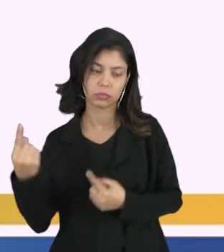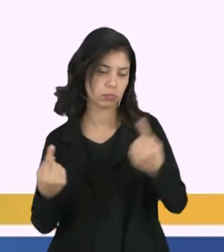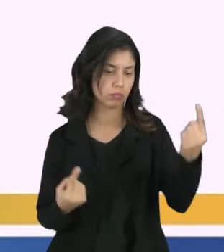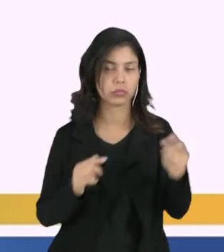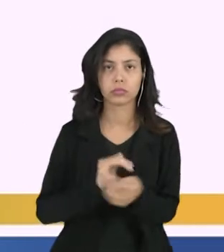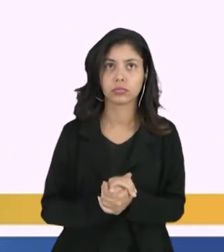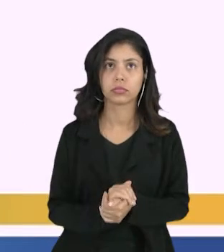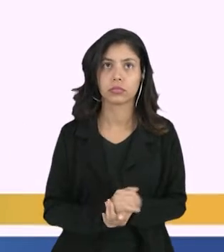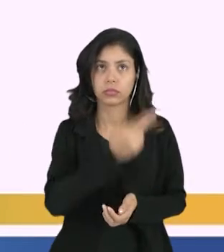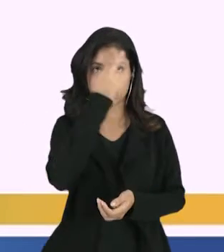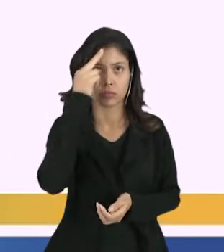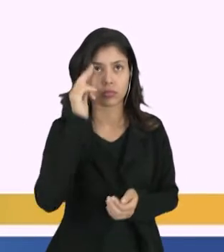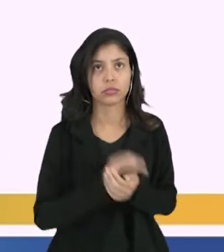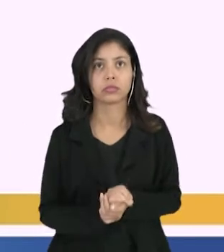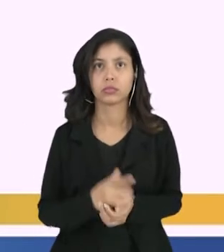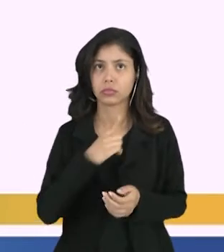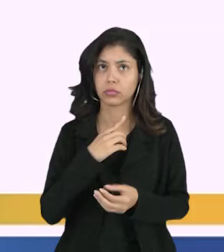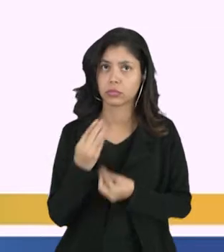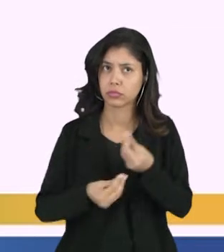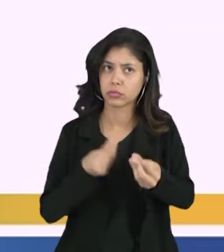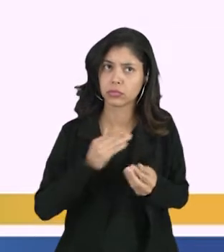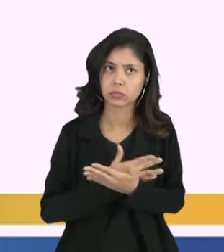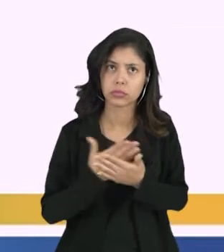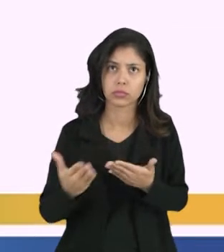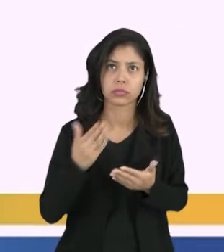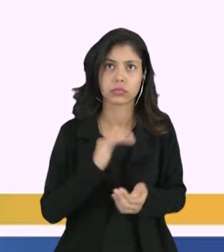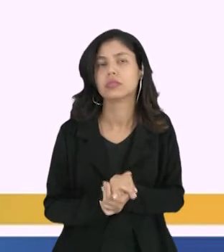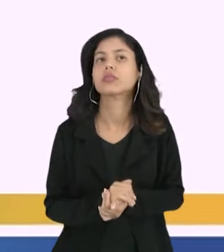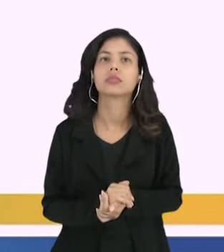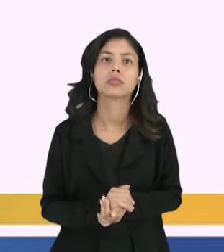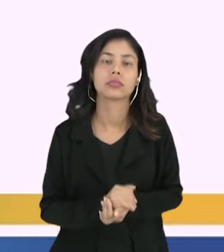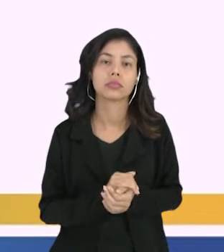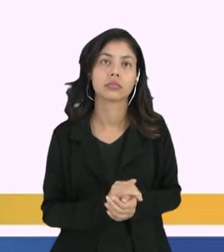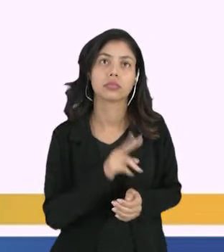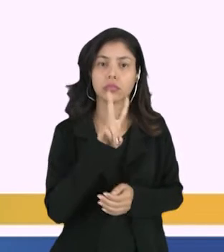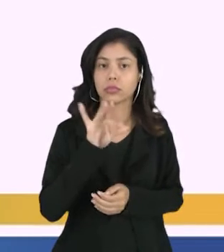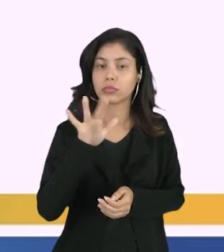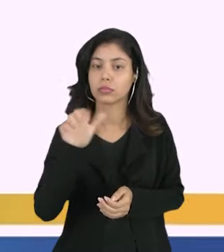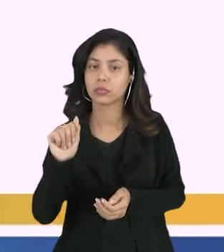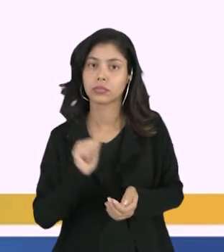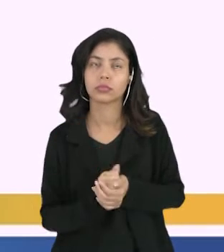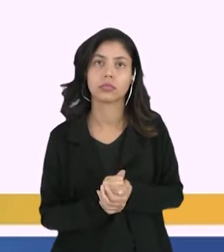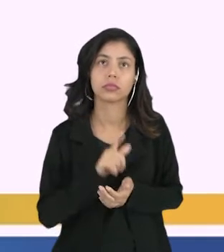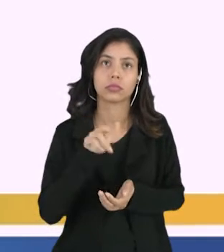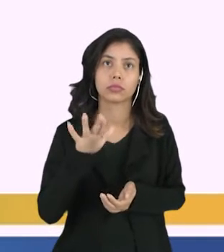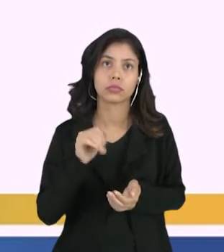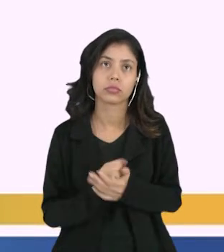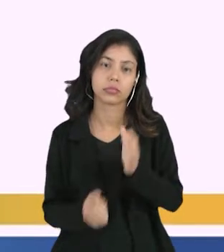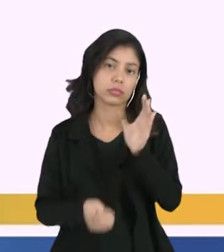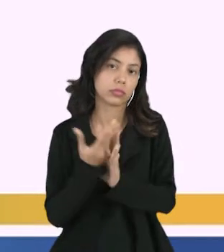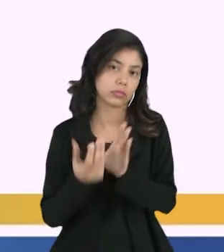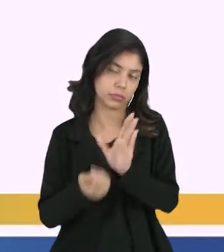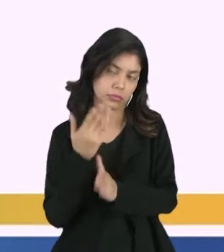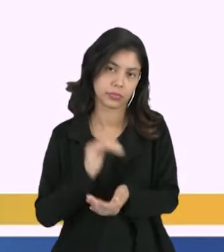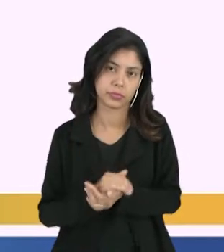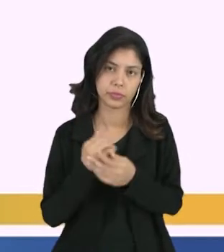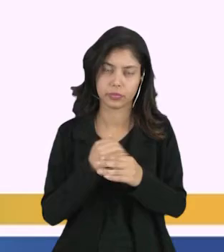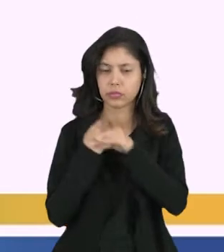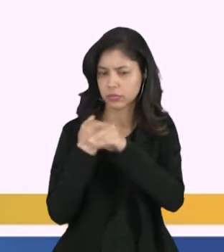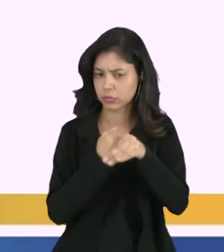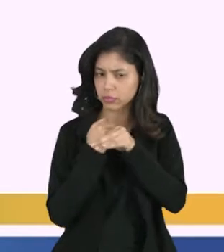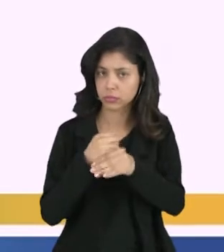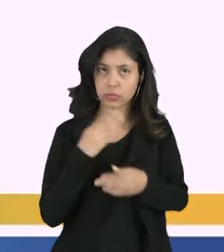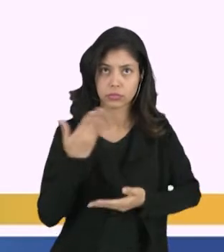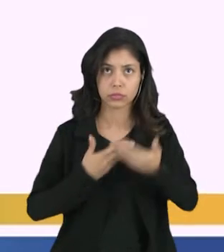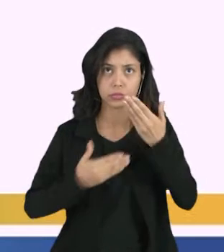Na história da humanidade a gente tem esse momento onde começam a formar as vilas, né, os clãs, né, e para produzir eles